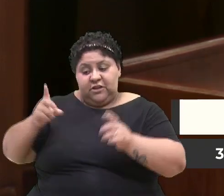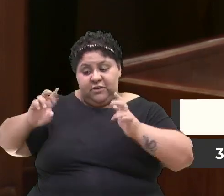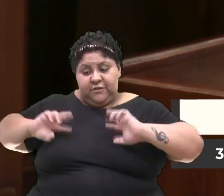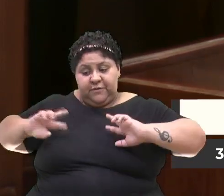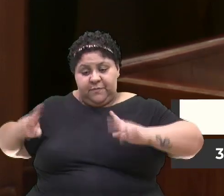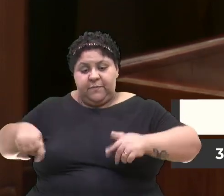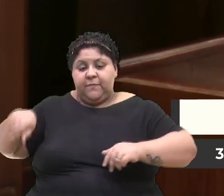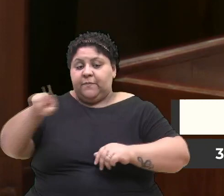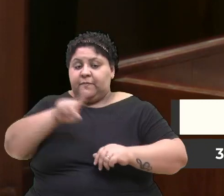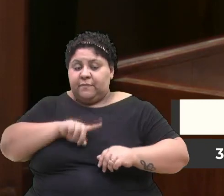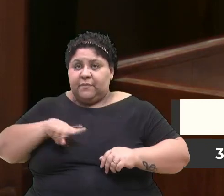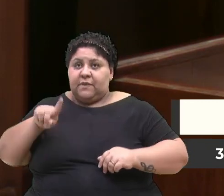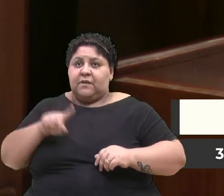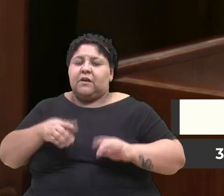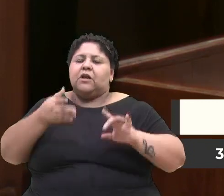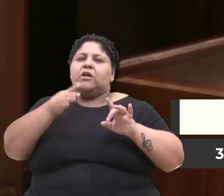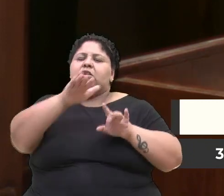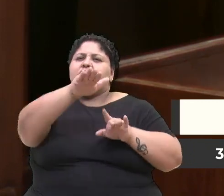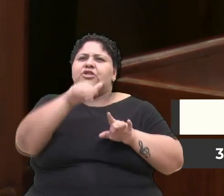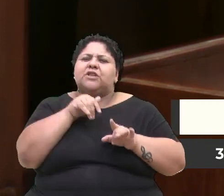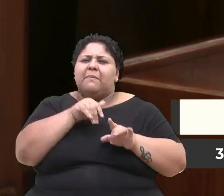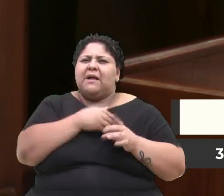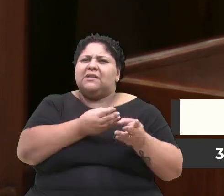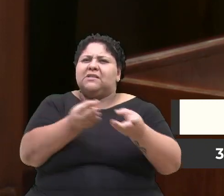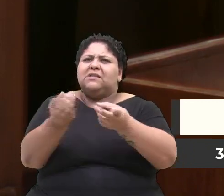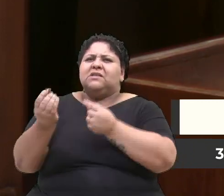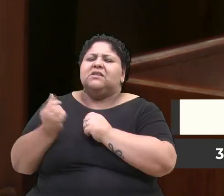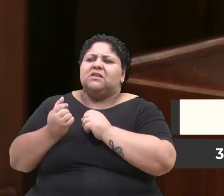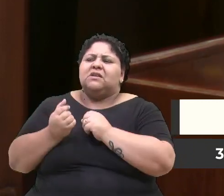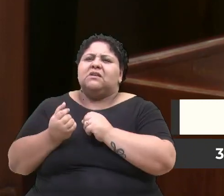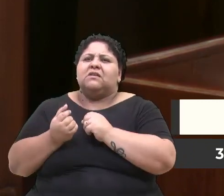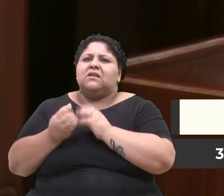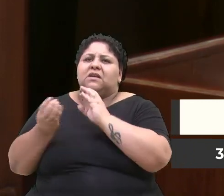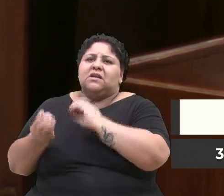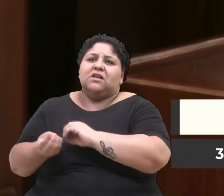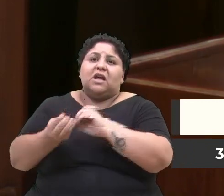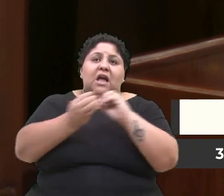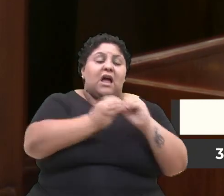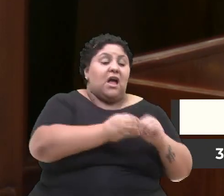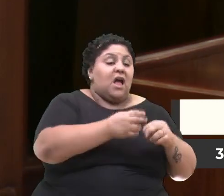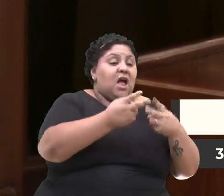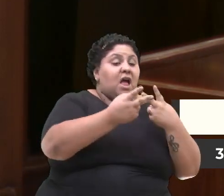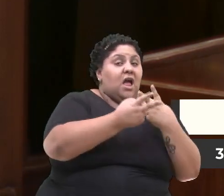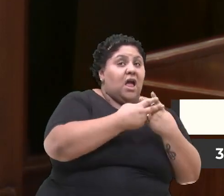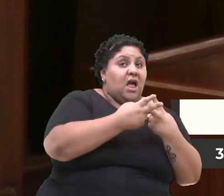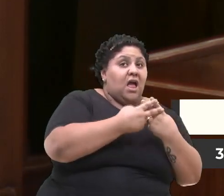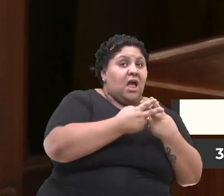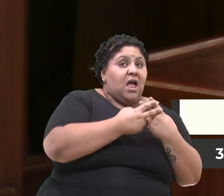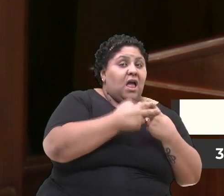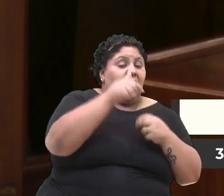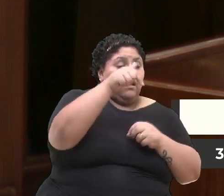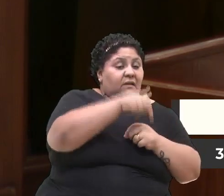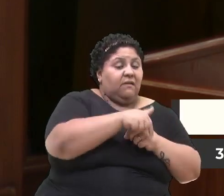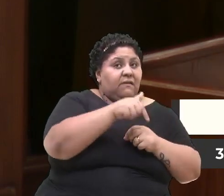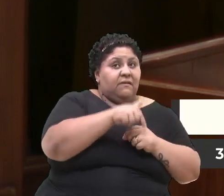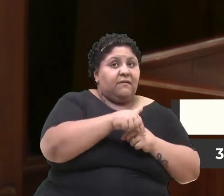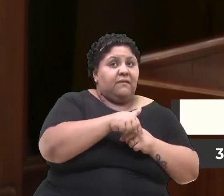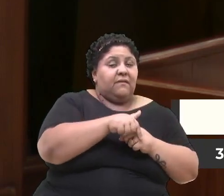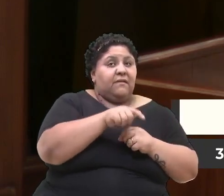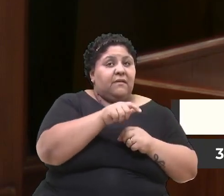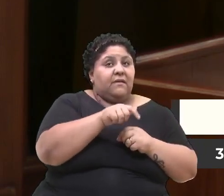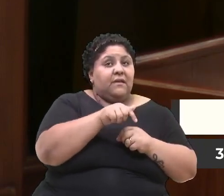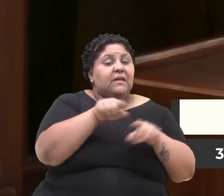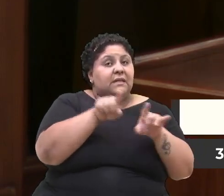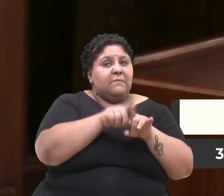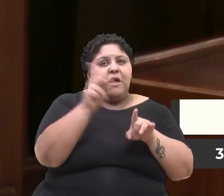Nós fomos demandadas várias vezes a ir ao presídio regional daqui e ao apanhador